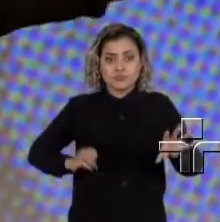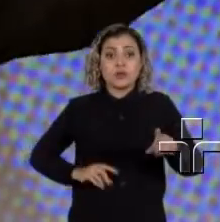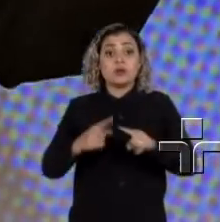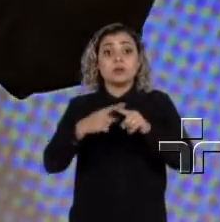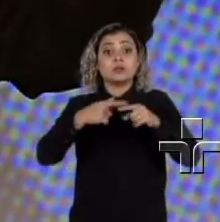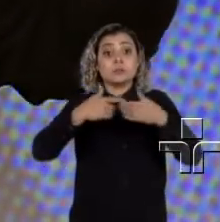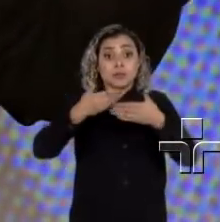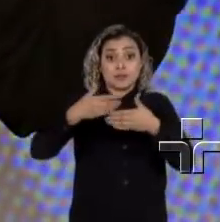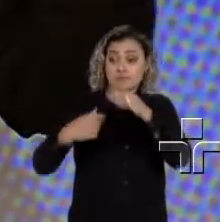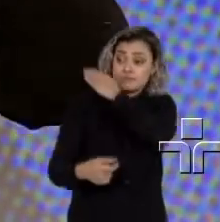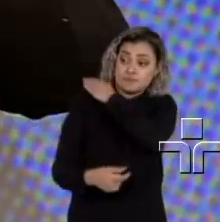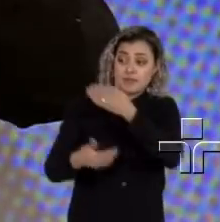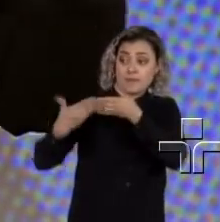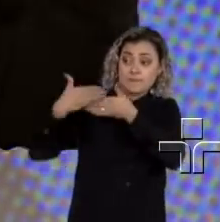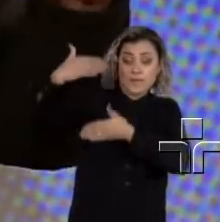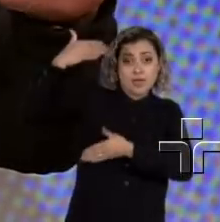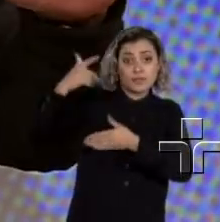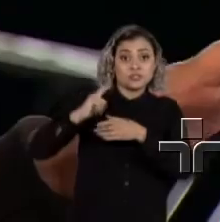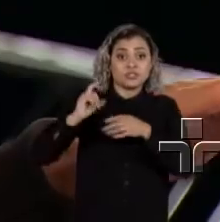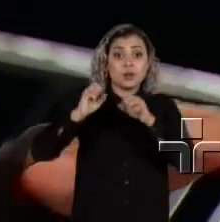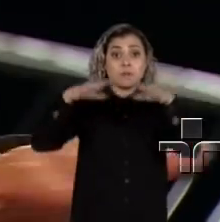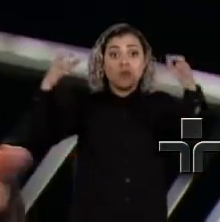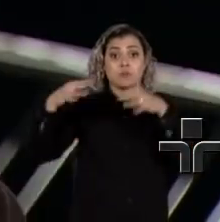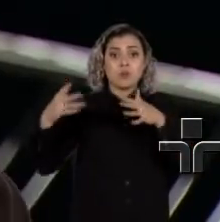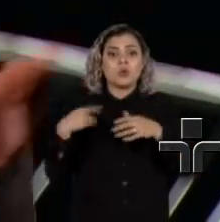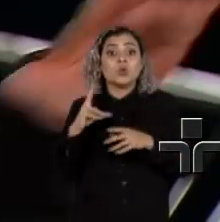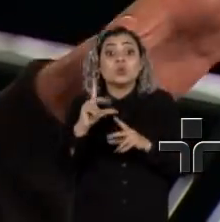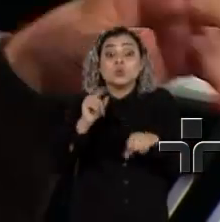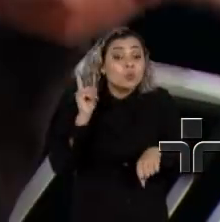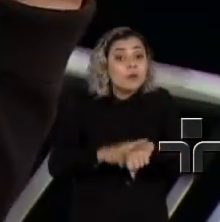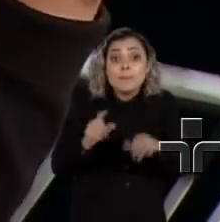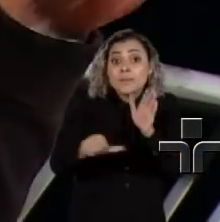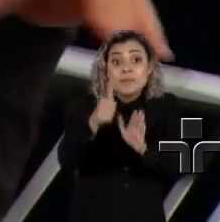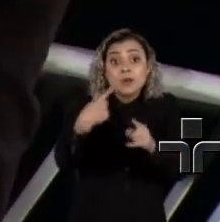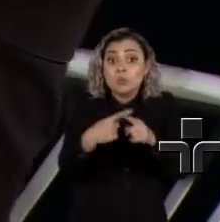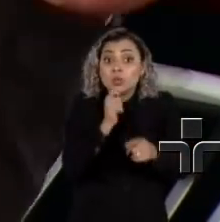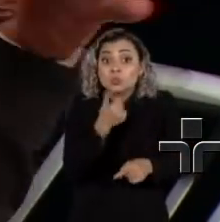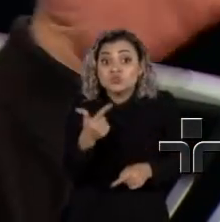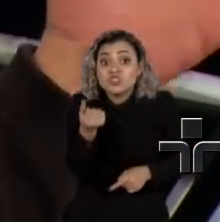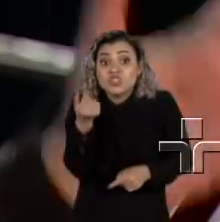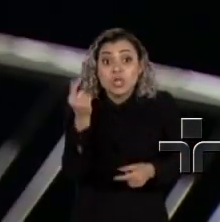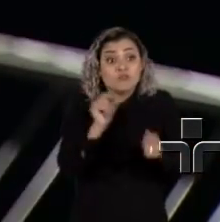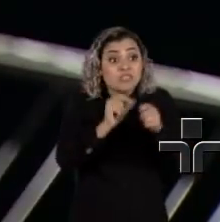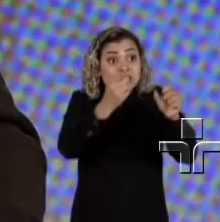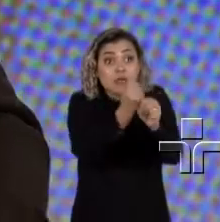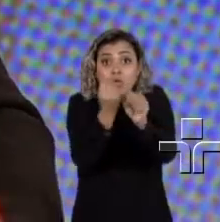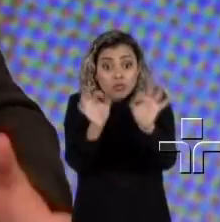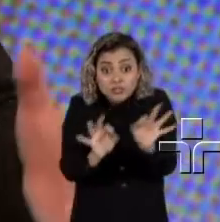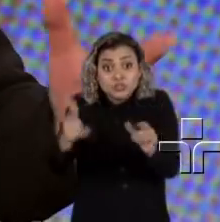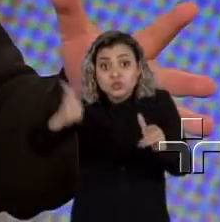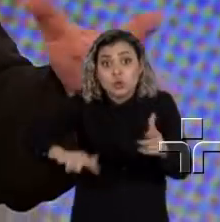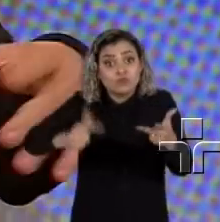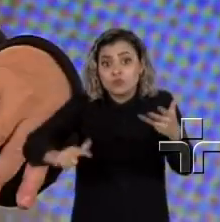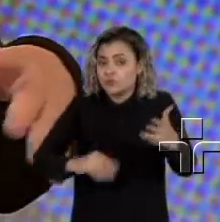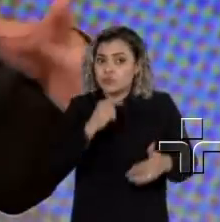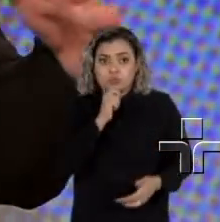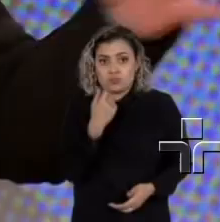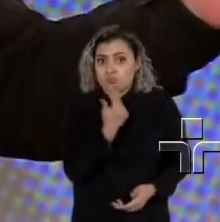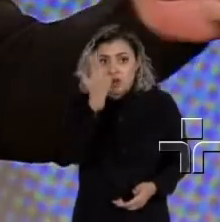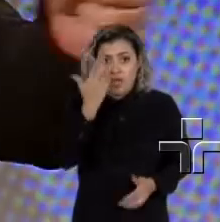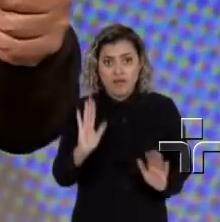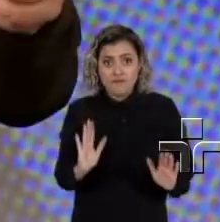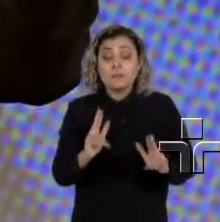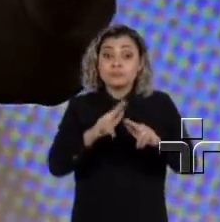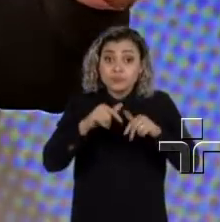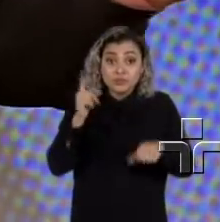de explosivo e tinha que tudo naquela época tinha que valer de primeira, porque não tinha como reconstruir mais nada. Então, aí fomos aqui, aí eu